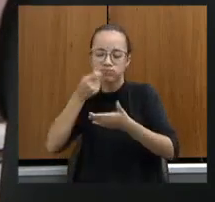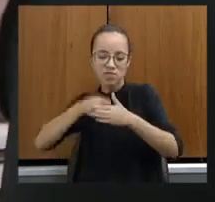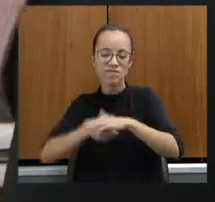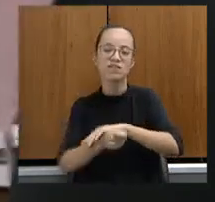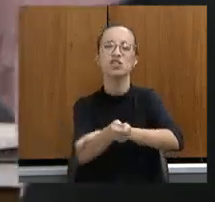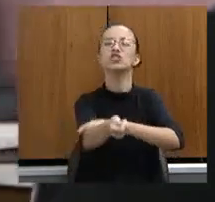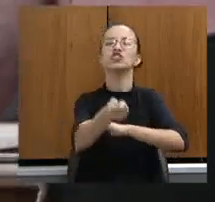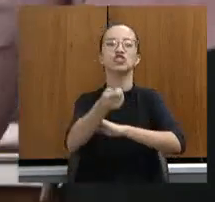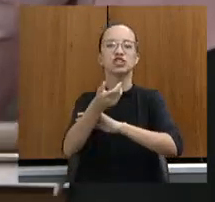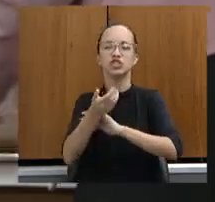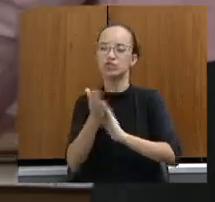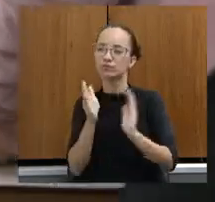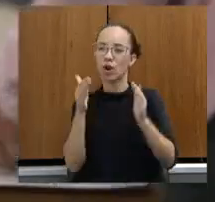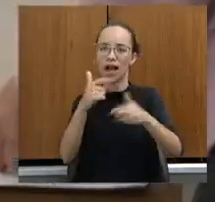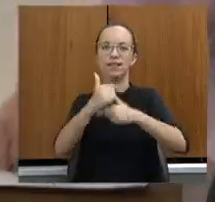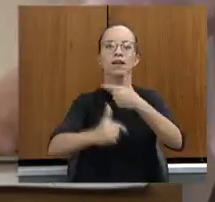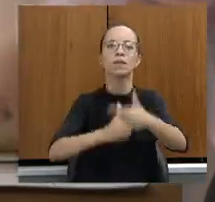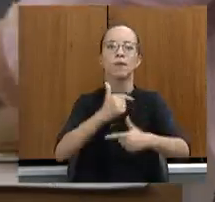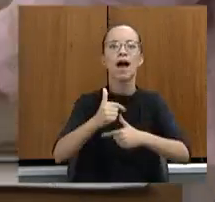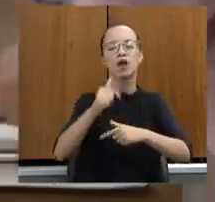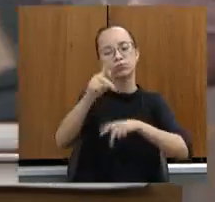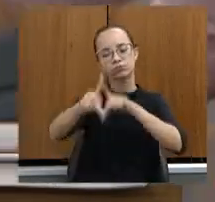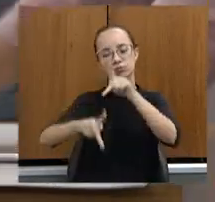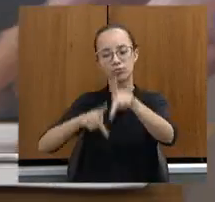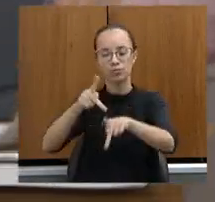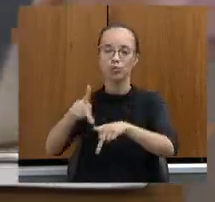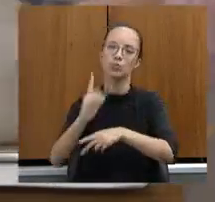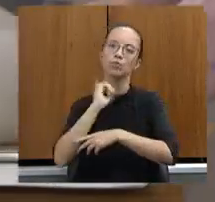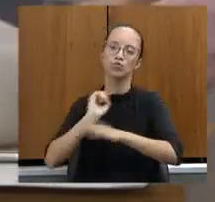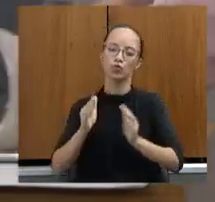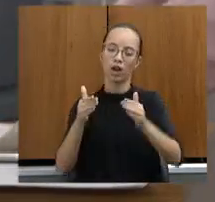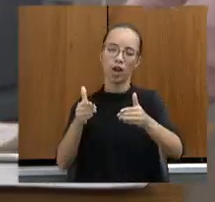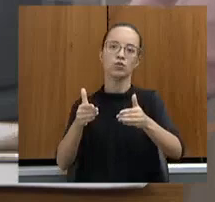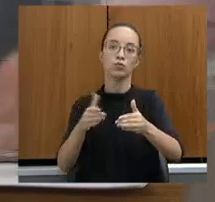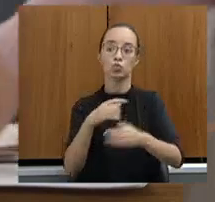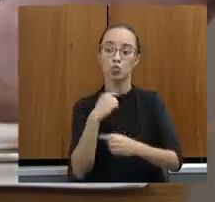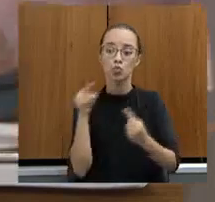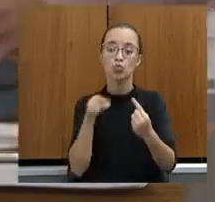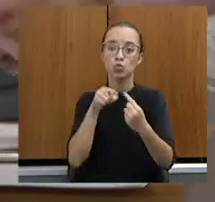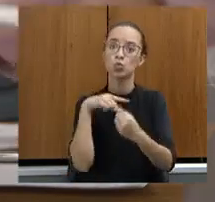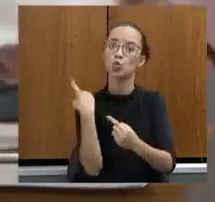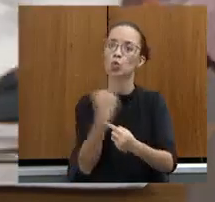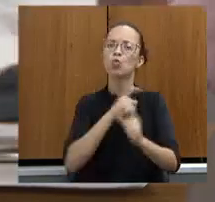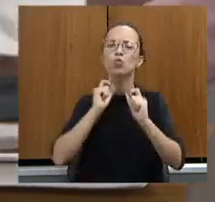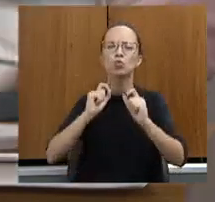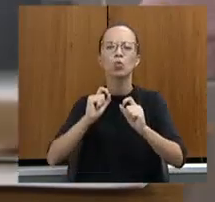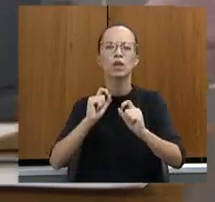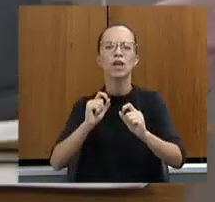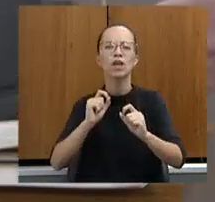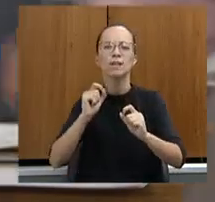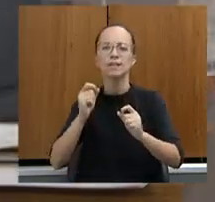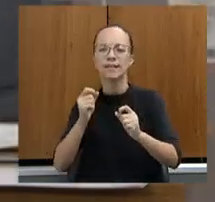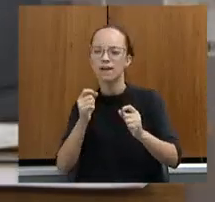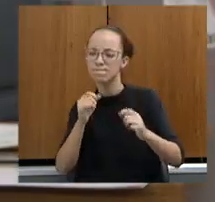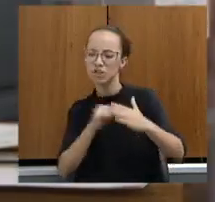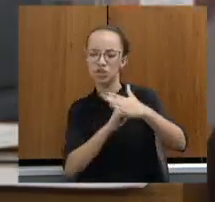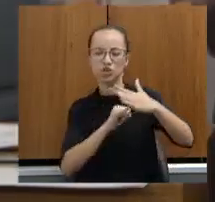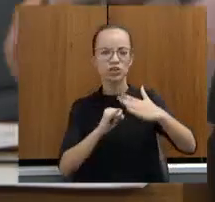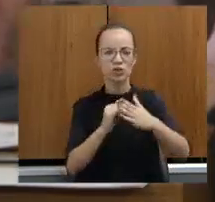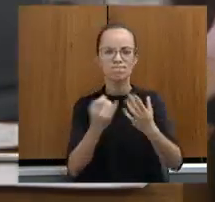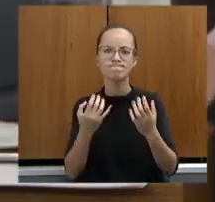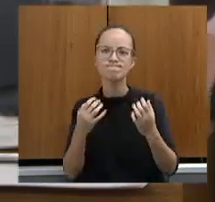da prestação de serviços ao povo de Minas Gerais o nosso objetivo agora é fortalecer as nossas instituições